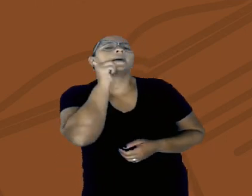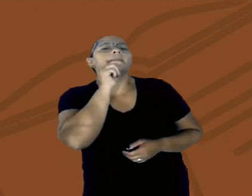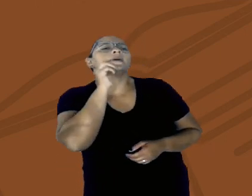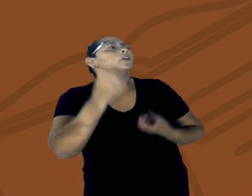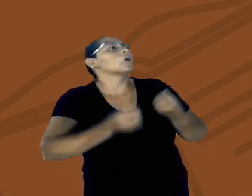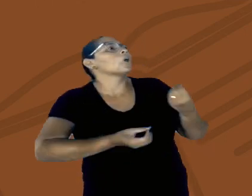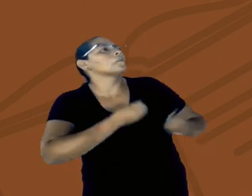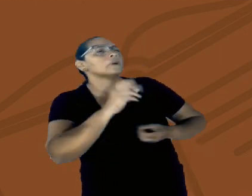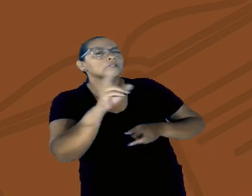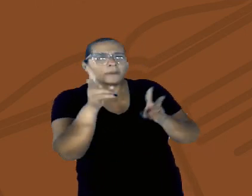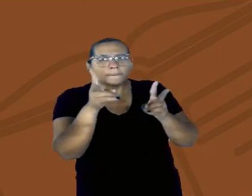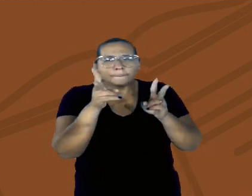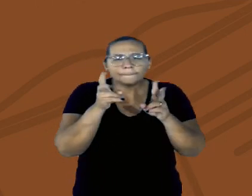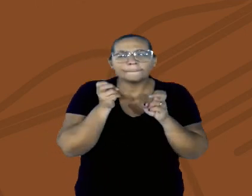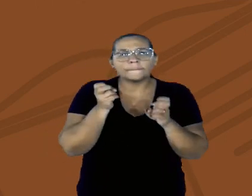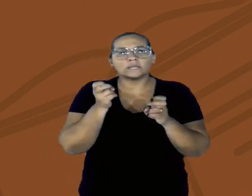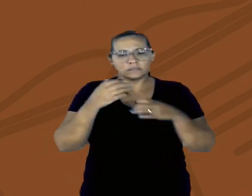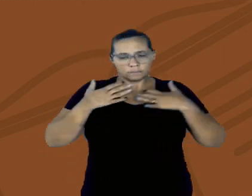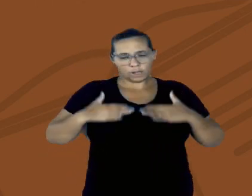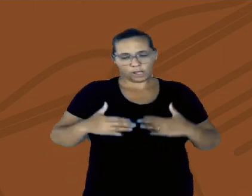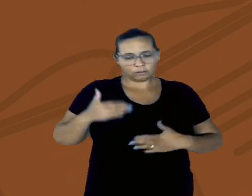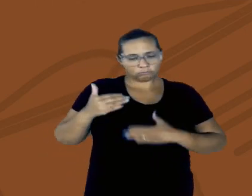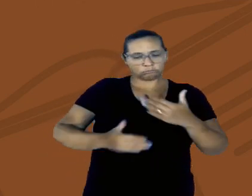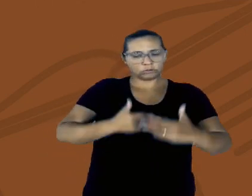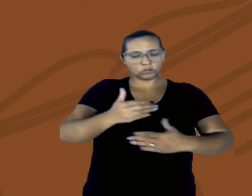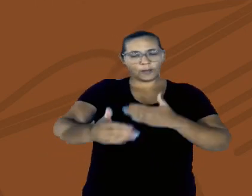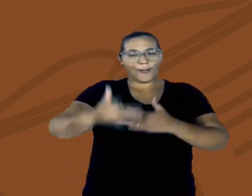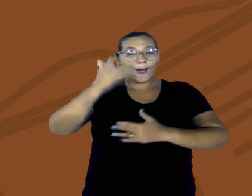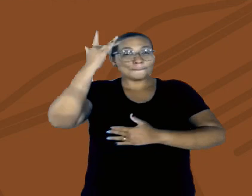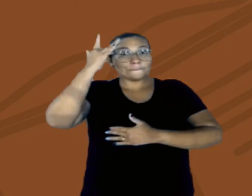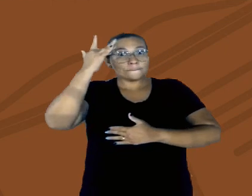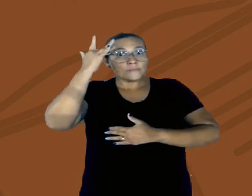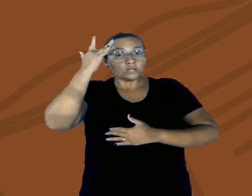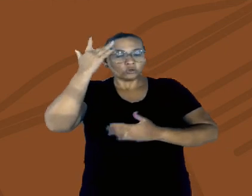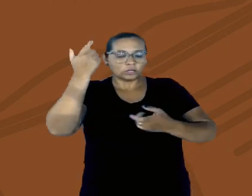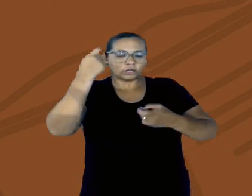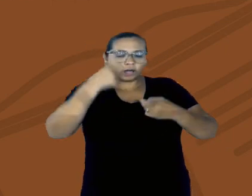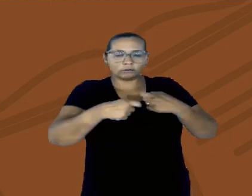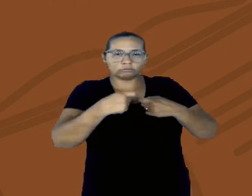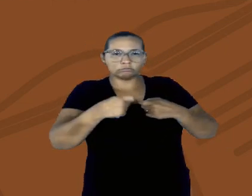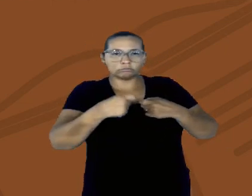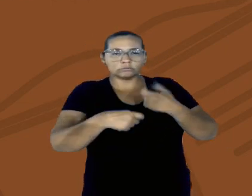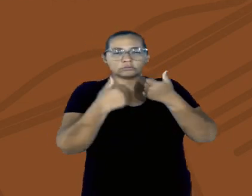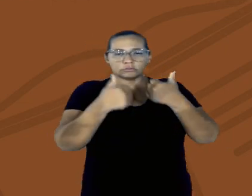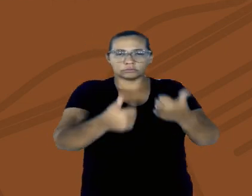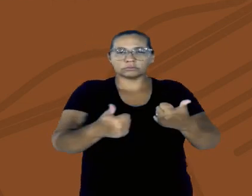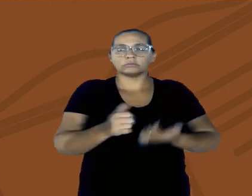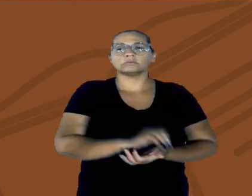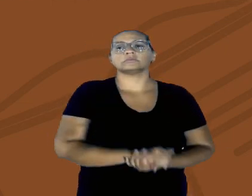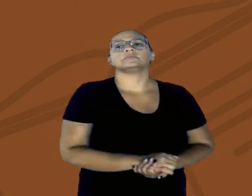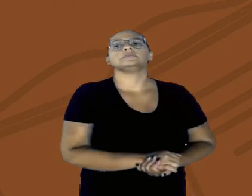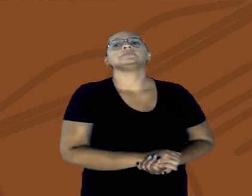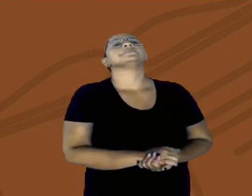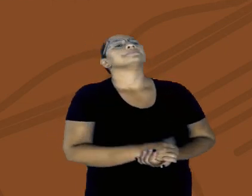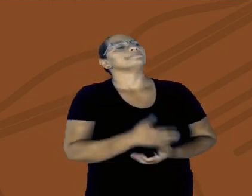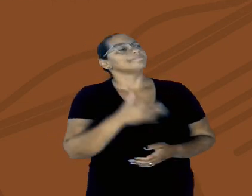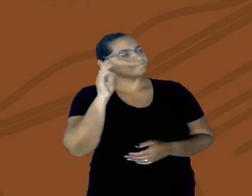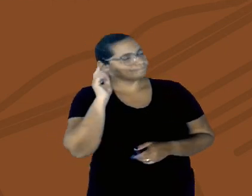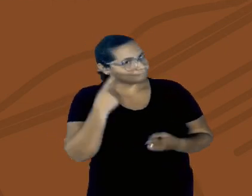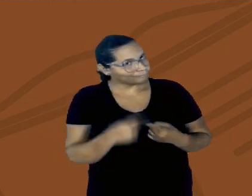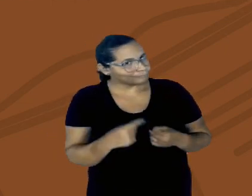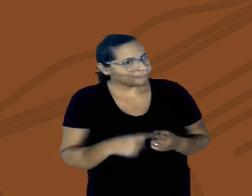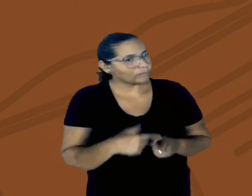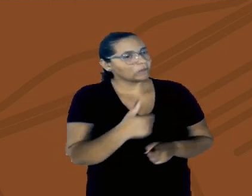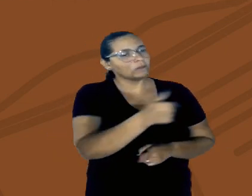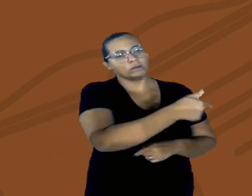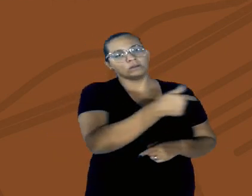sexo feminino, quando inicia a puberdade, quando inicia a maturação sexual, também por volta dos 12